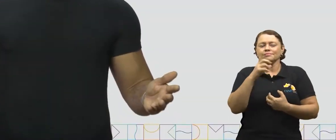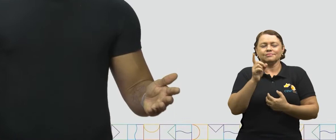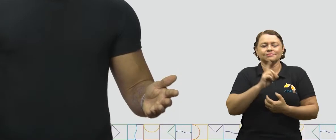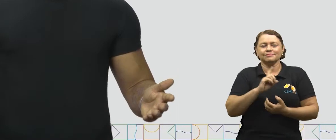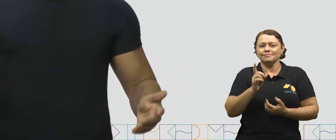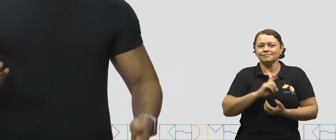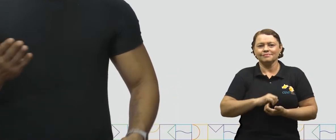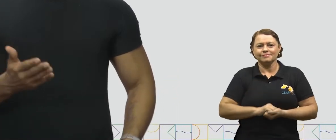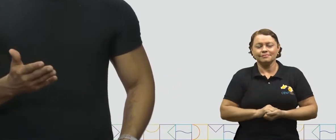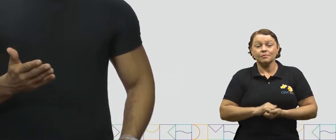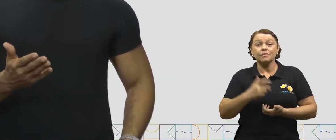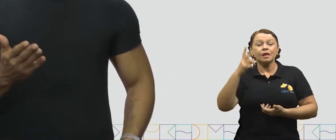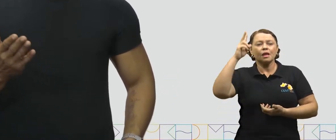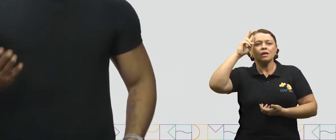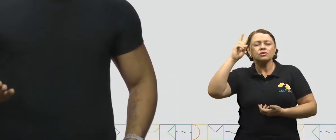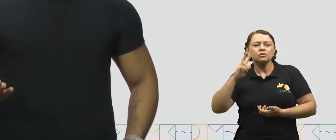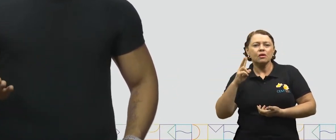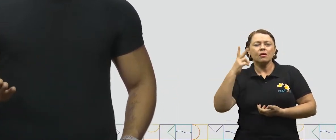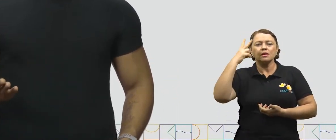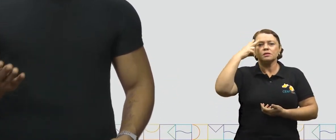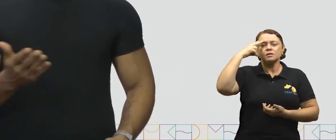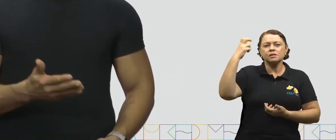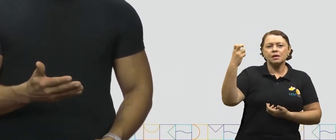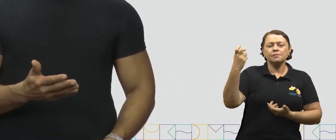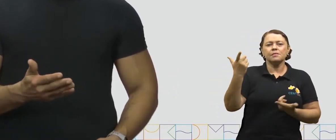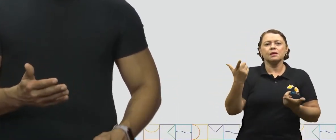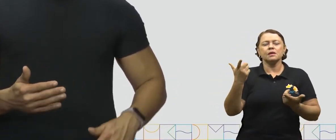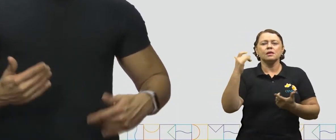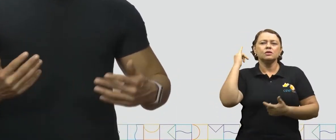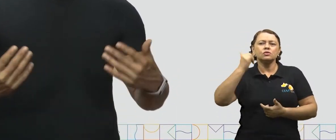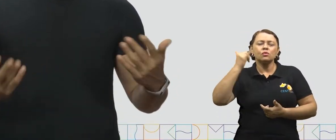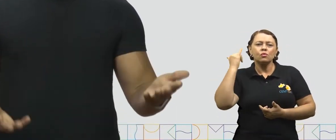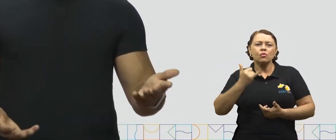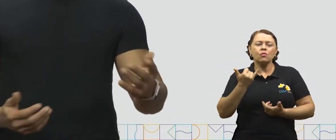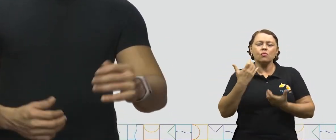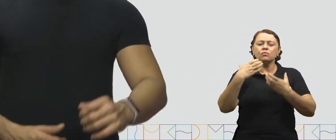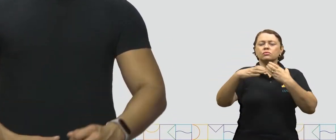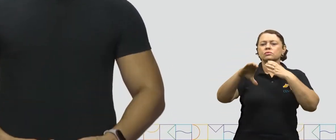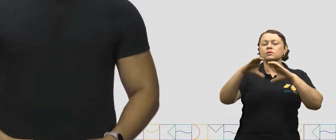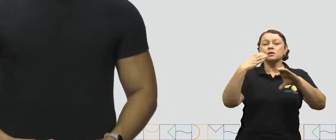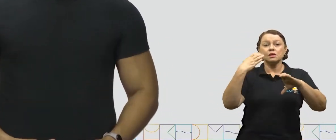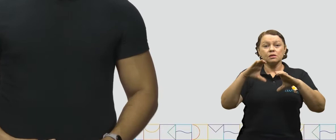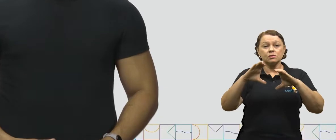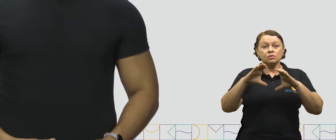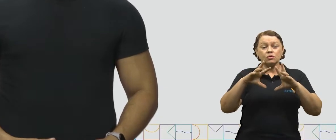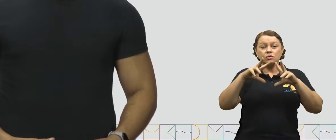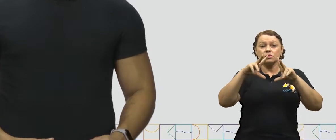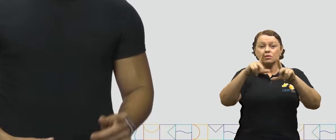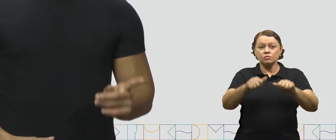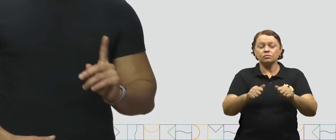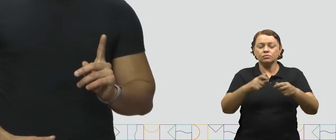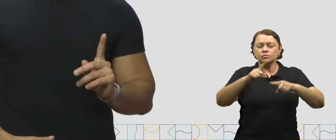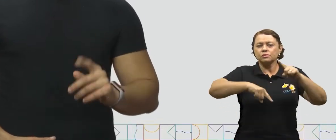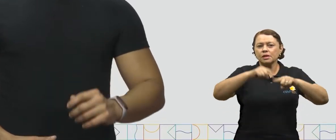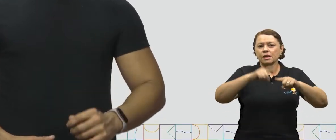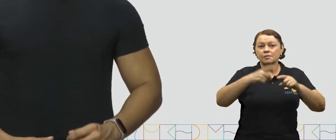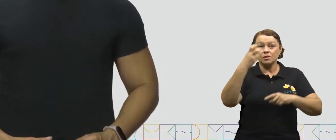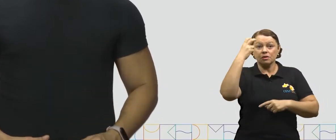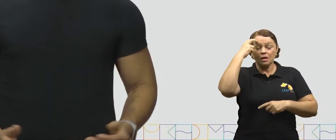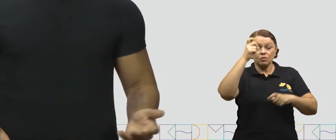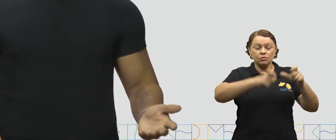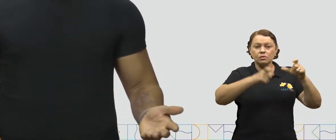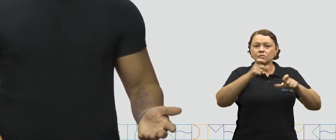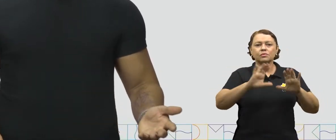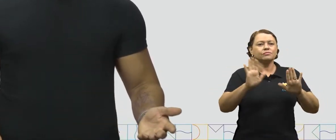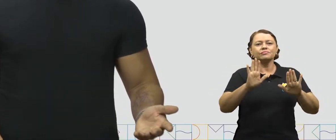Muitas histórias, saberes, contos, canções, entre outros elementos da cultura de um povo, não são